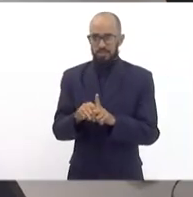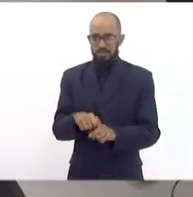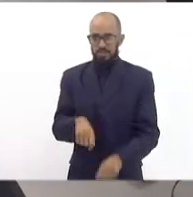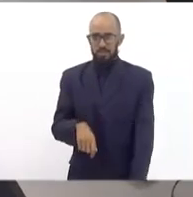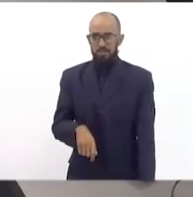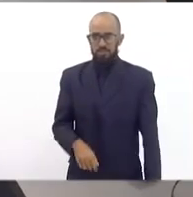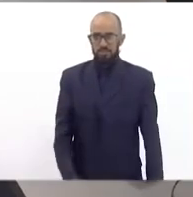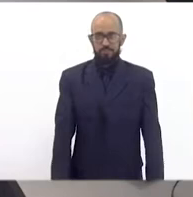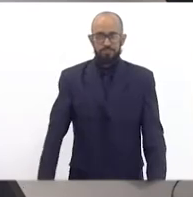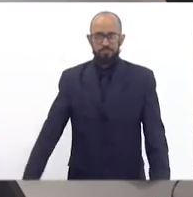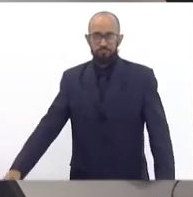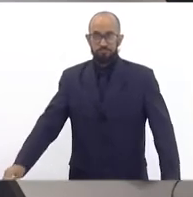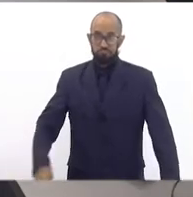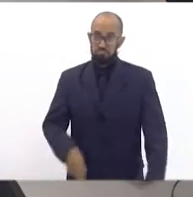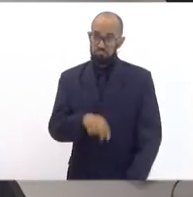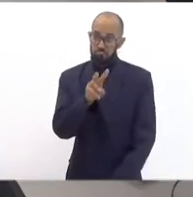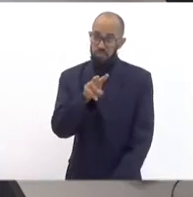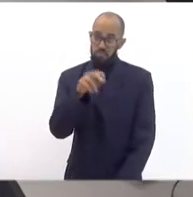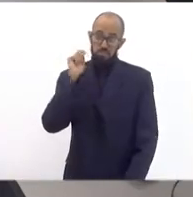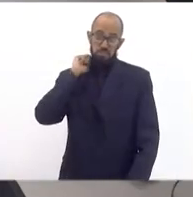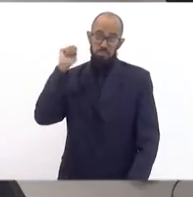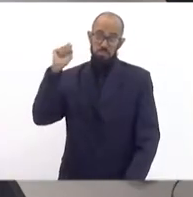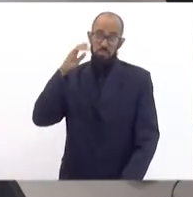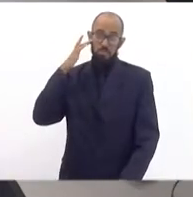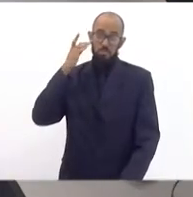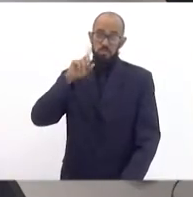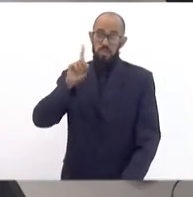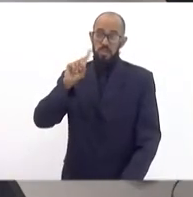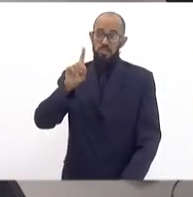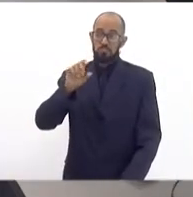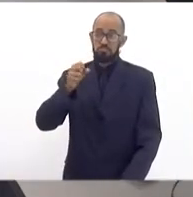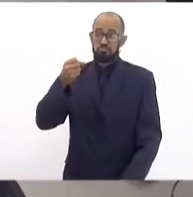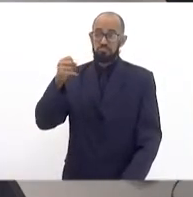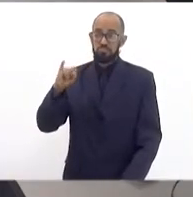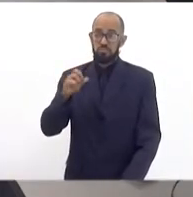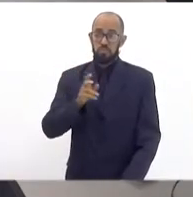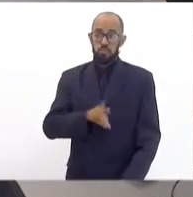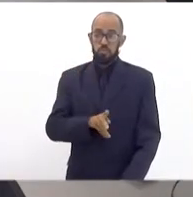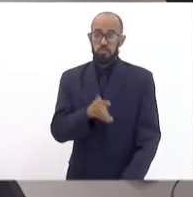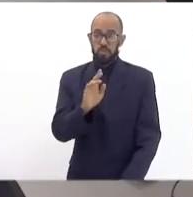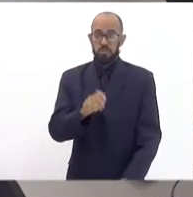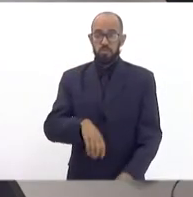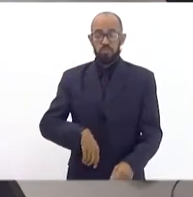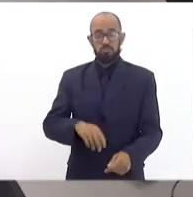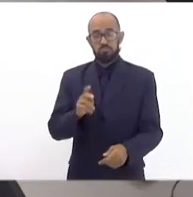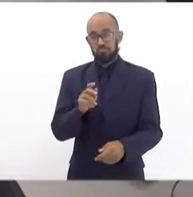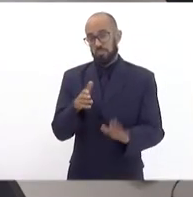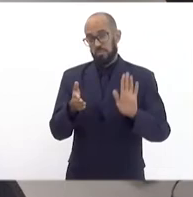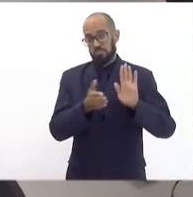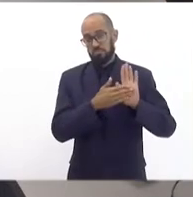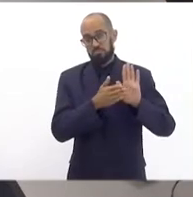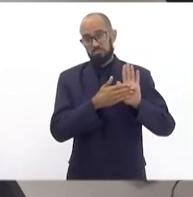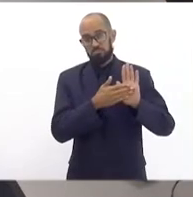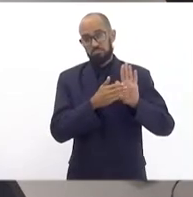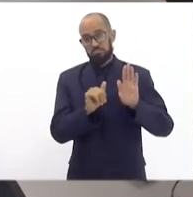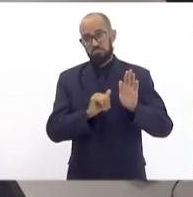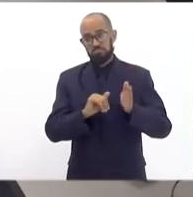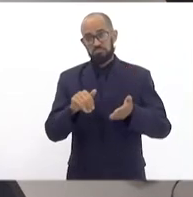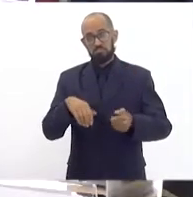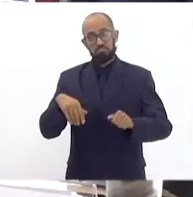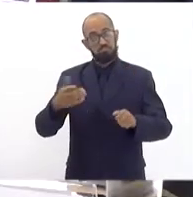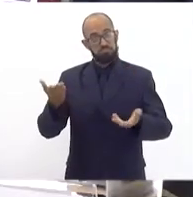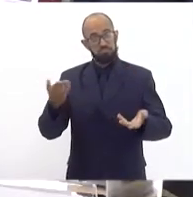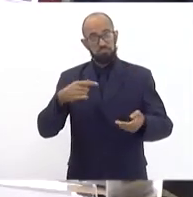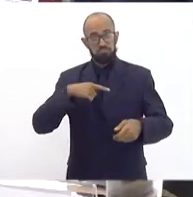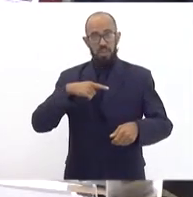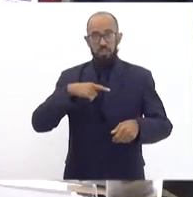embora, né? Porque não tem mandato, nem sei se é candidato, que está lá o secretário que eu estou falando. Né? Não sei se vai embora, mas pode ser que vá,